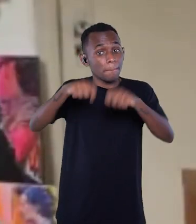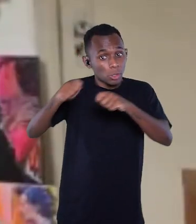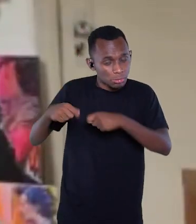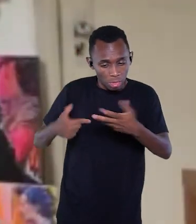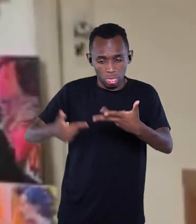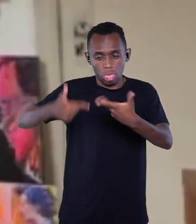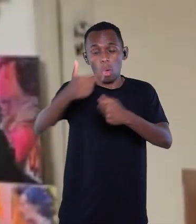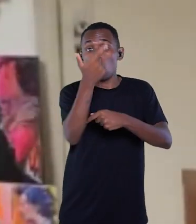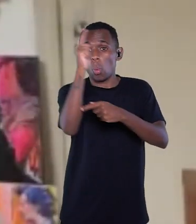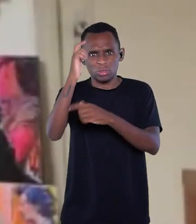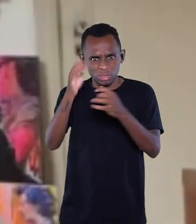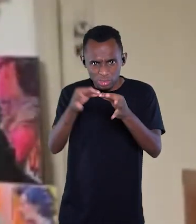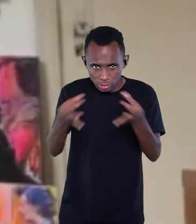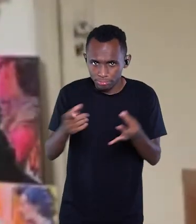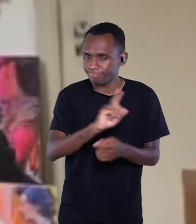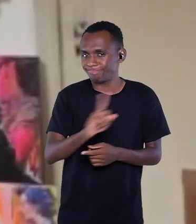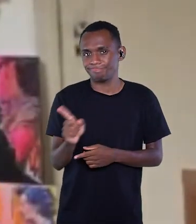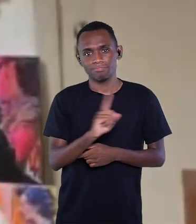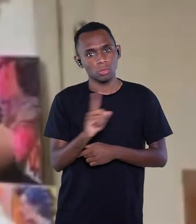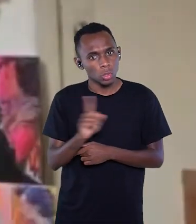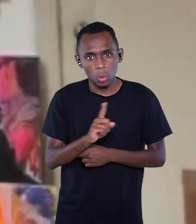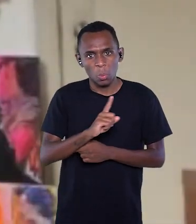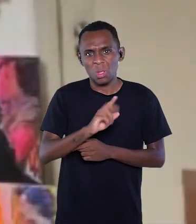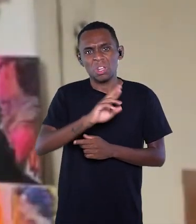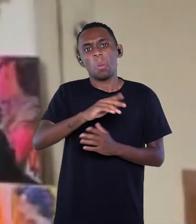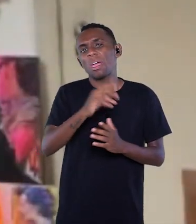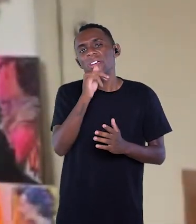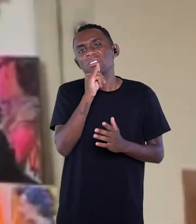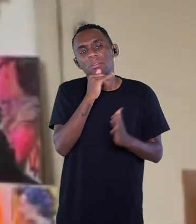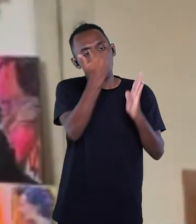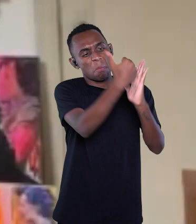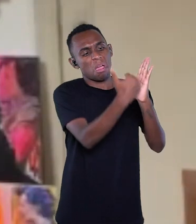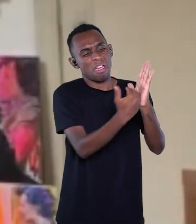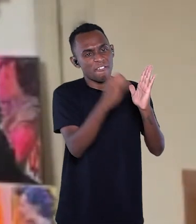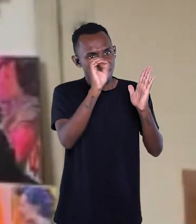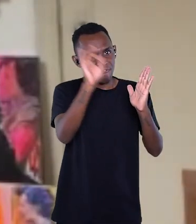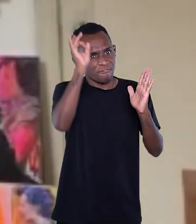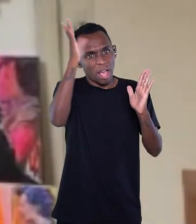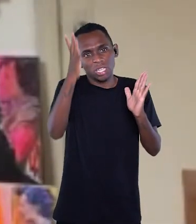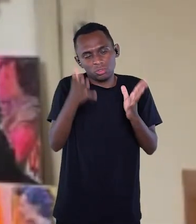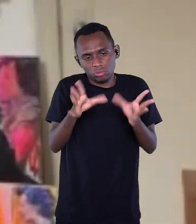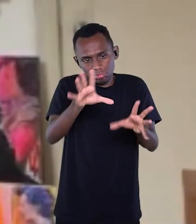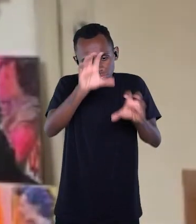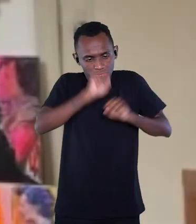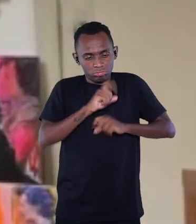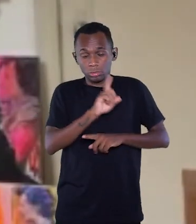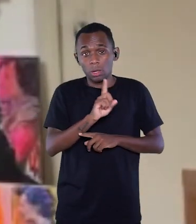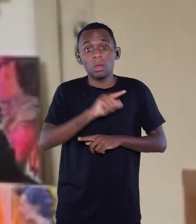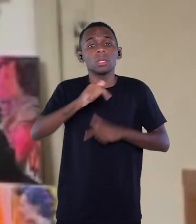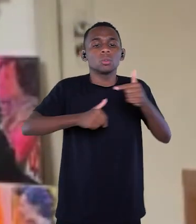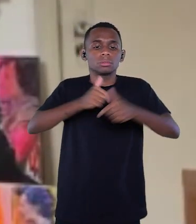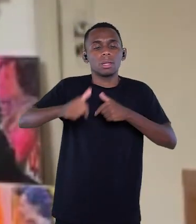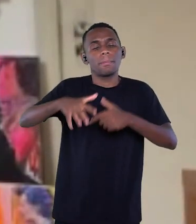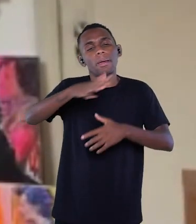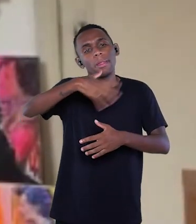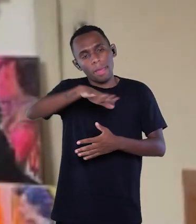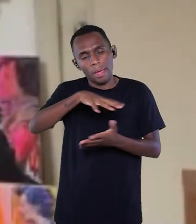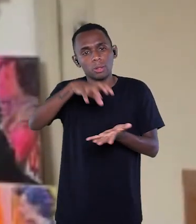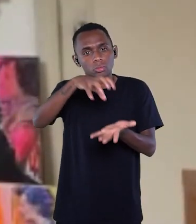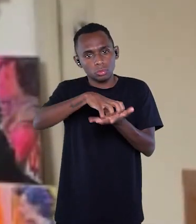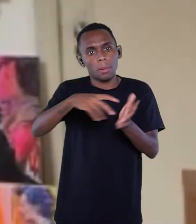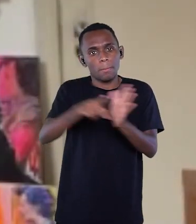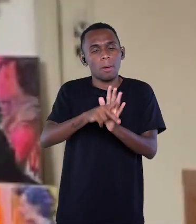um conhecimento tão simples assim, tão protocolar, né, de adquirir. E aí eu trabalho no consultório na rua